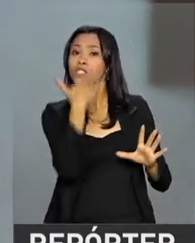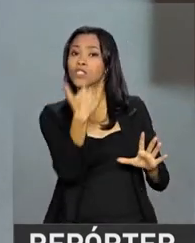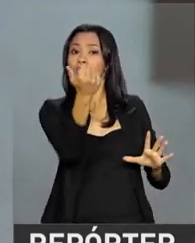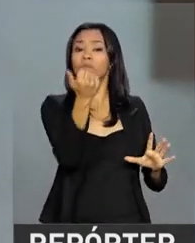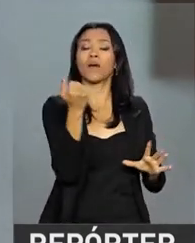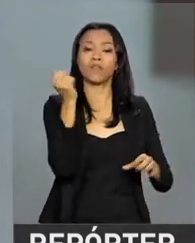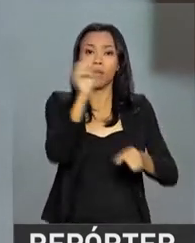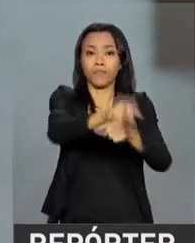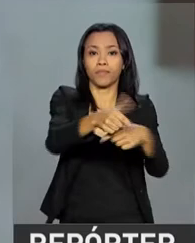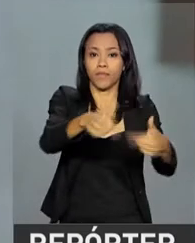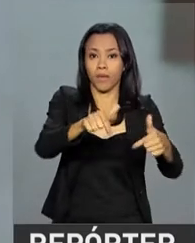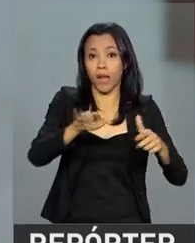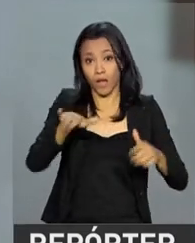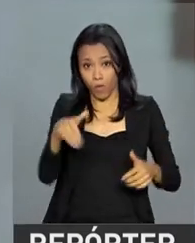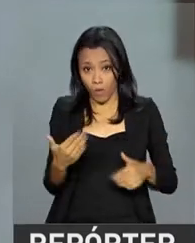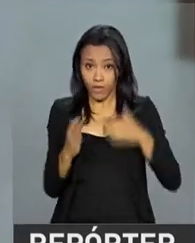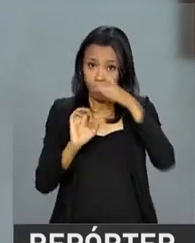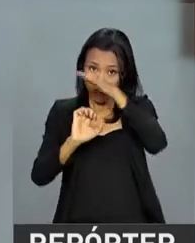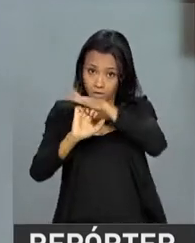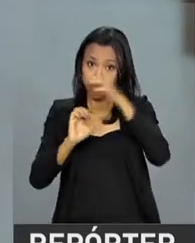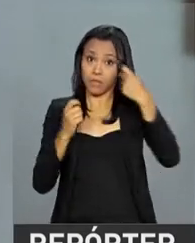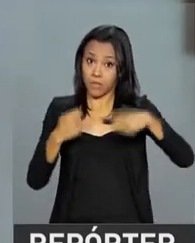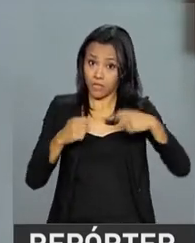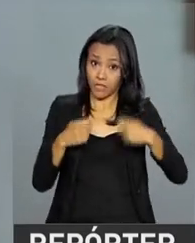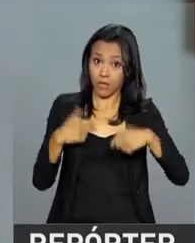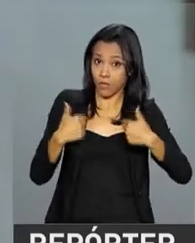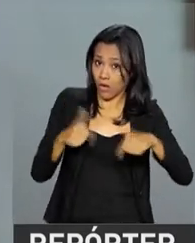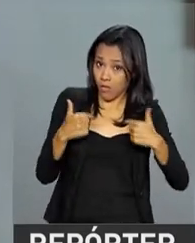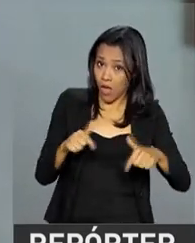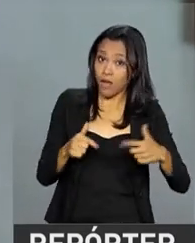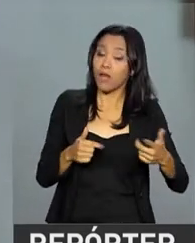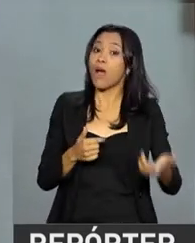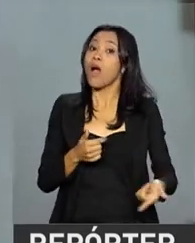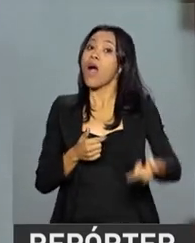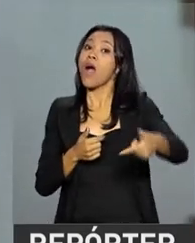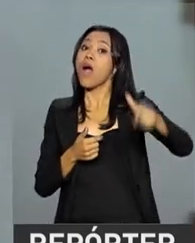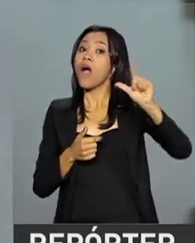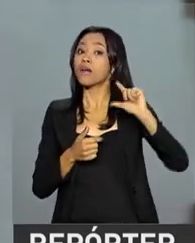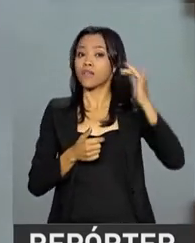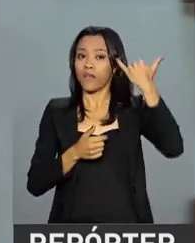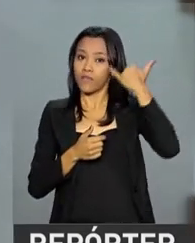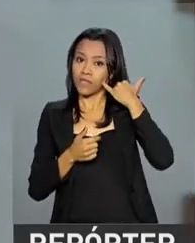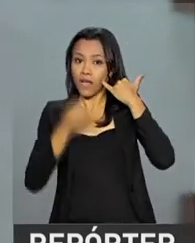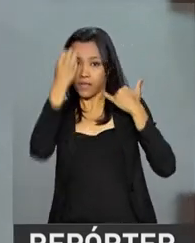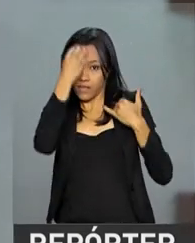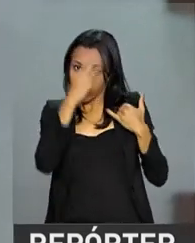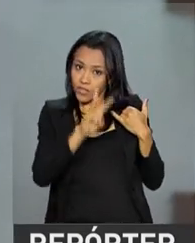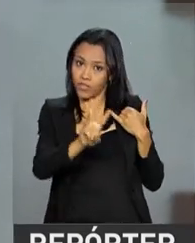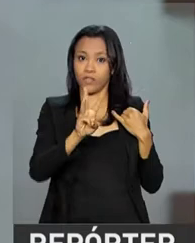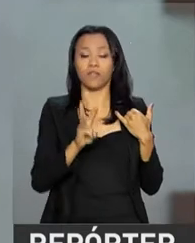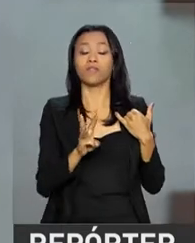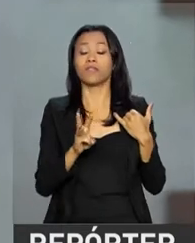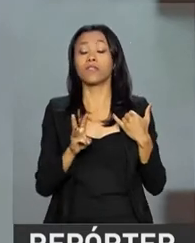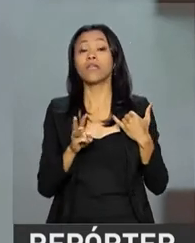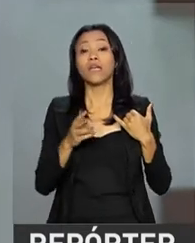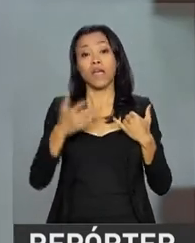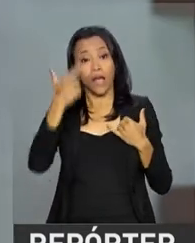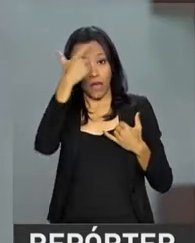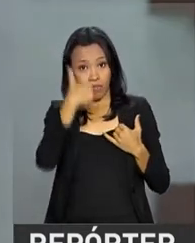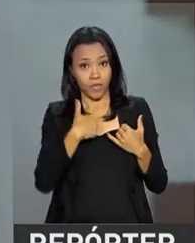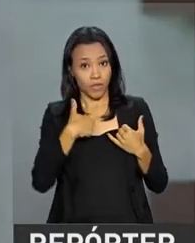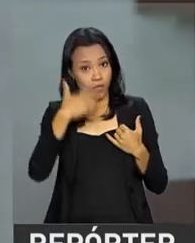para o serviço. Quando a empresa precisar do trabalhador, deverá avisá-lo com pelo menos 3 dias de antecedência. O